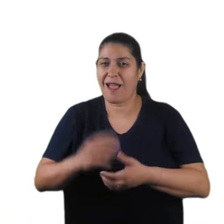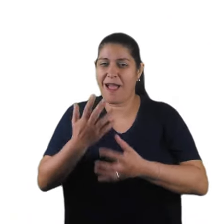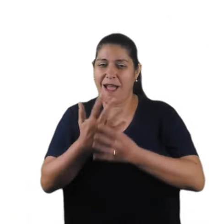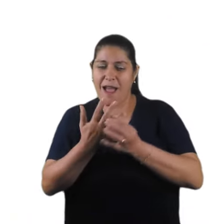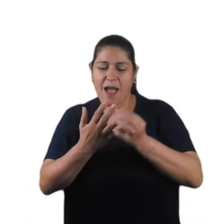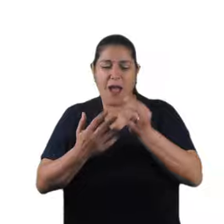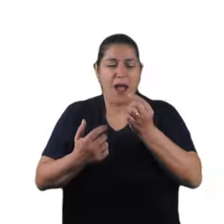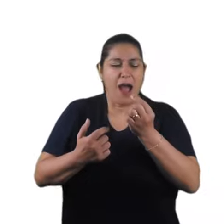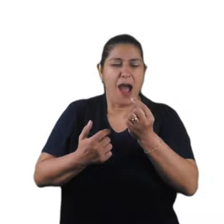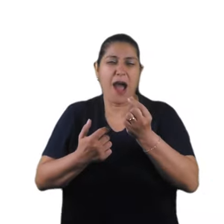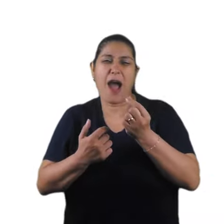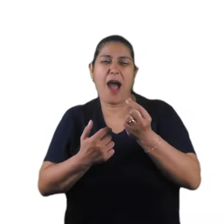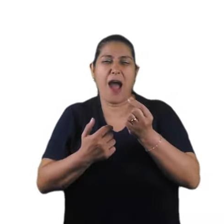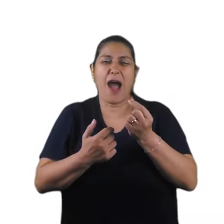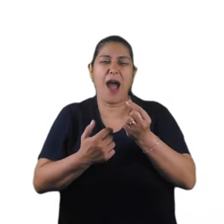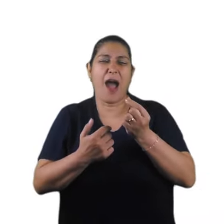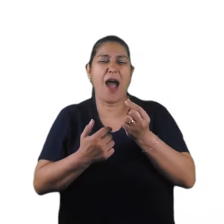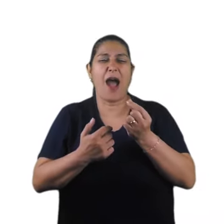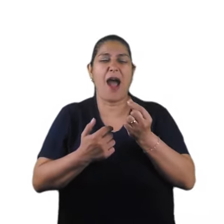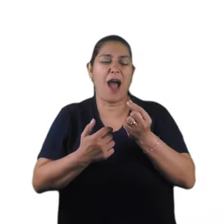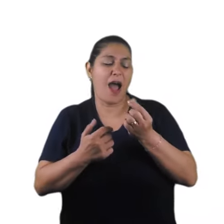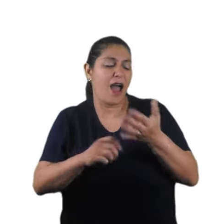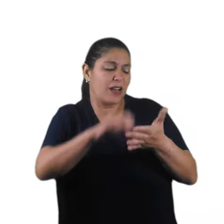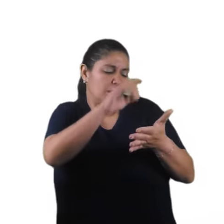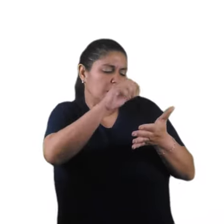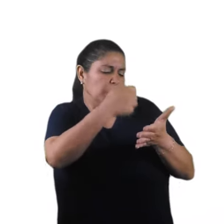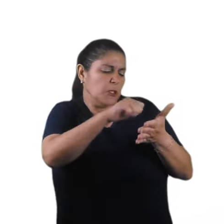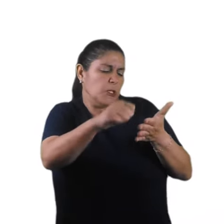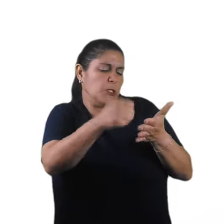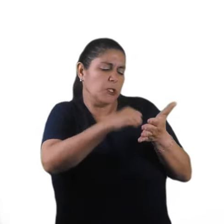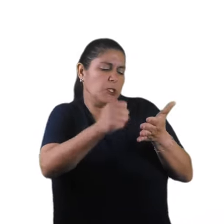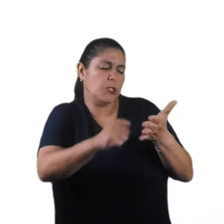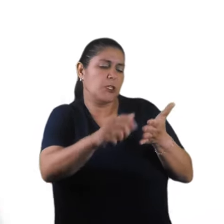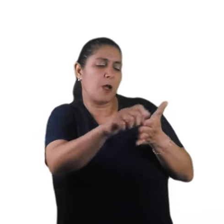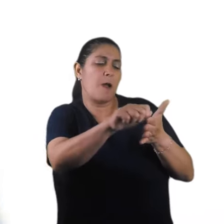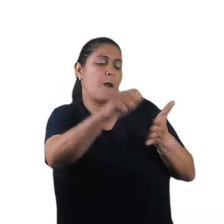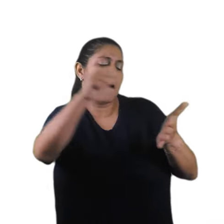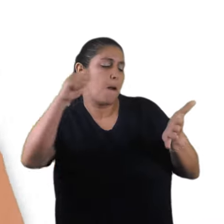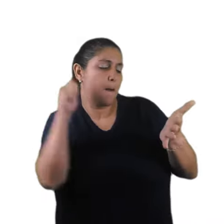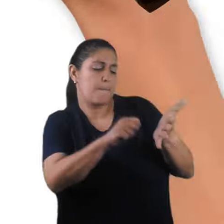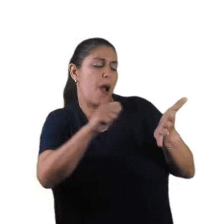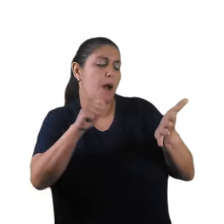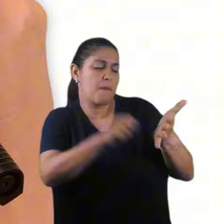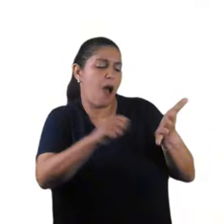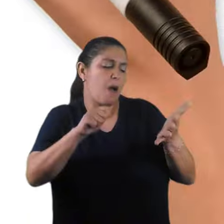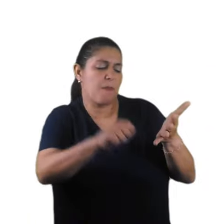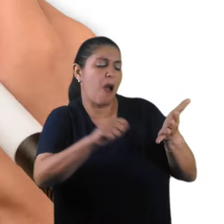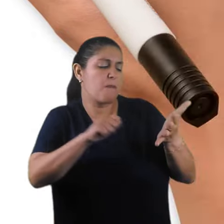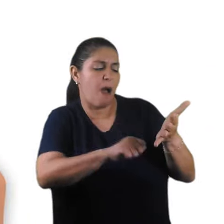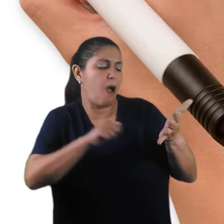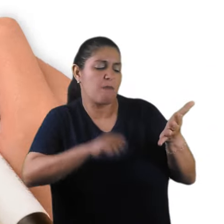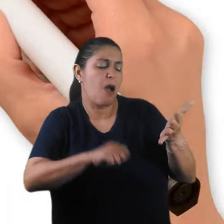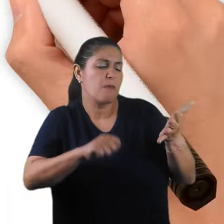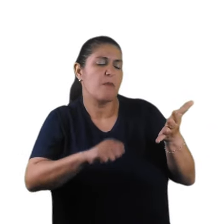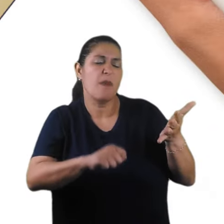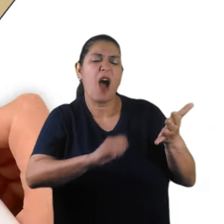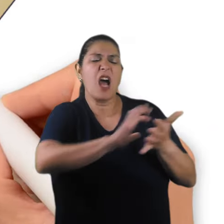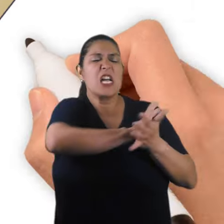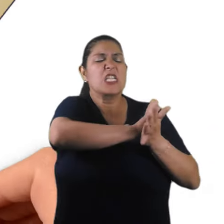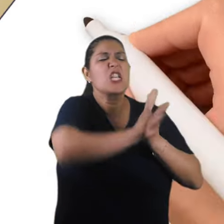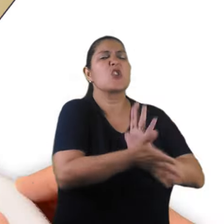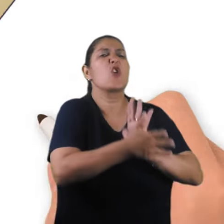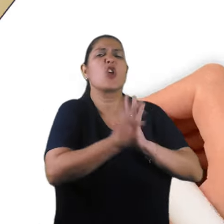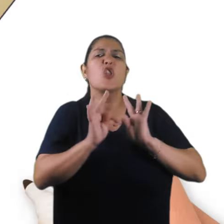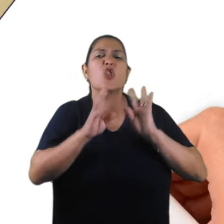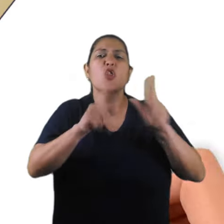nome. De posse do anel, Amã emitiu correspondências com a assinatura do rei para todas as